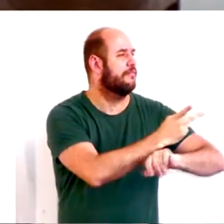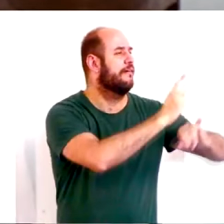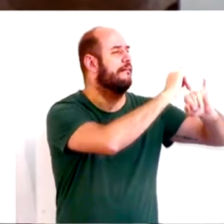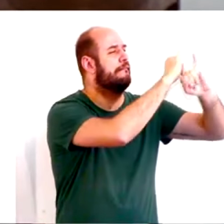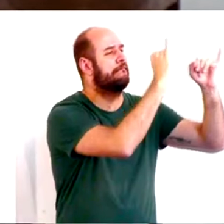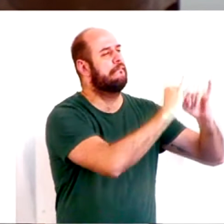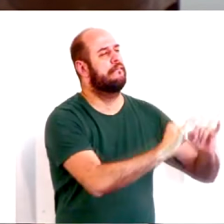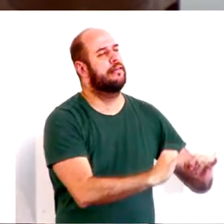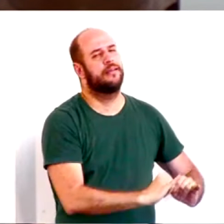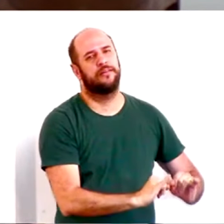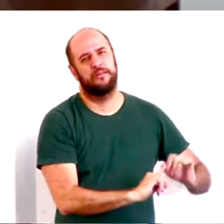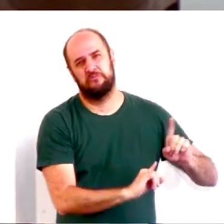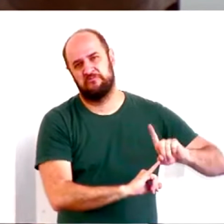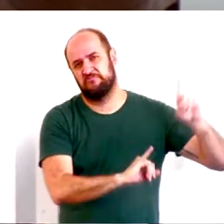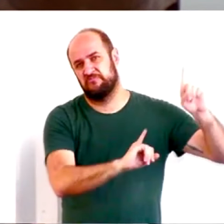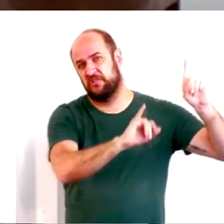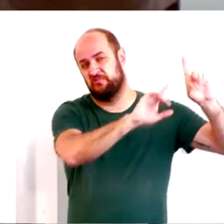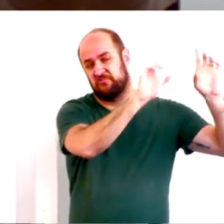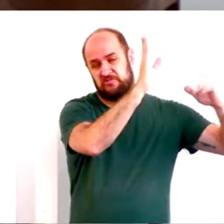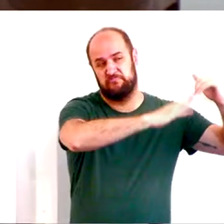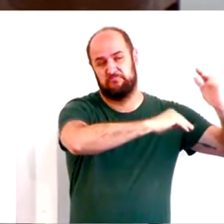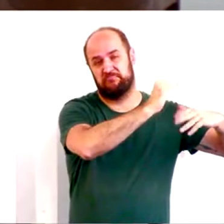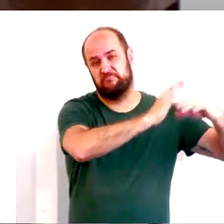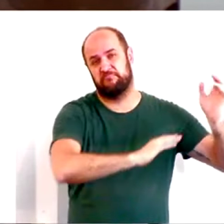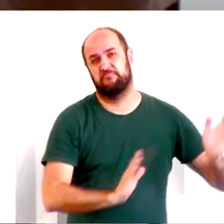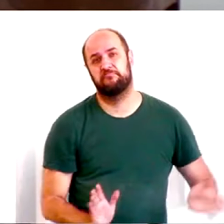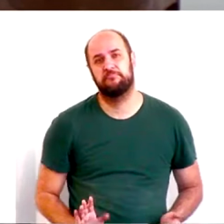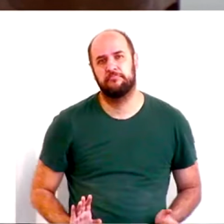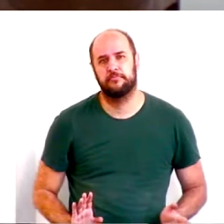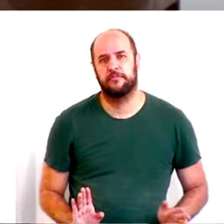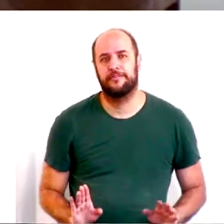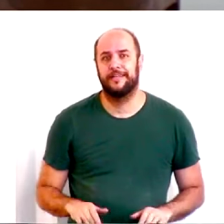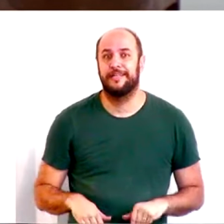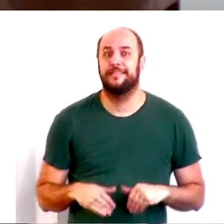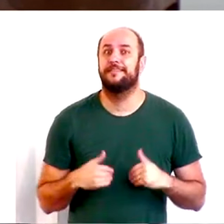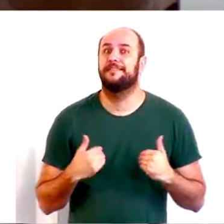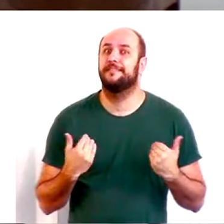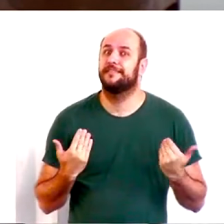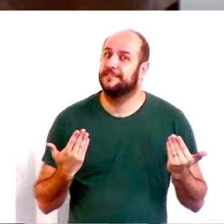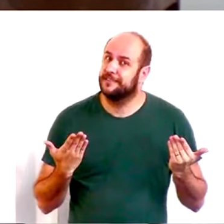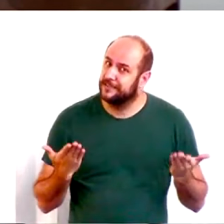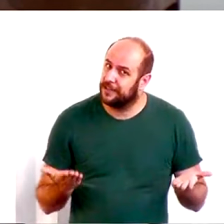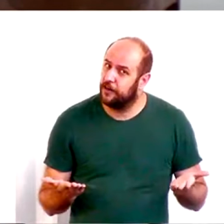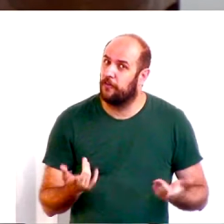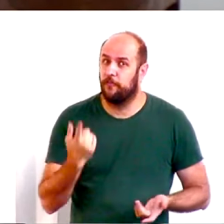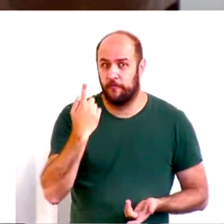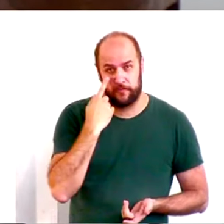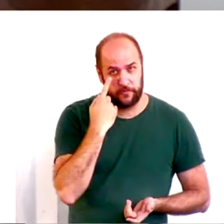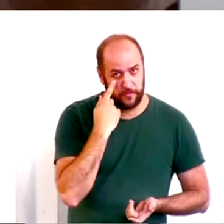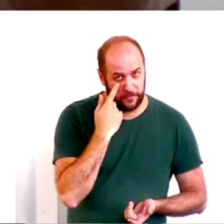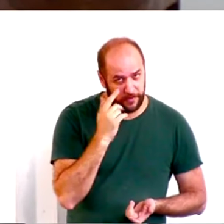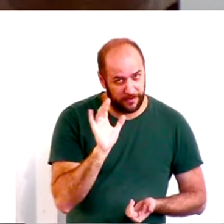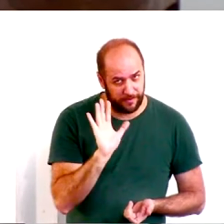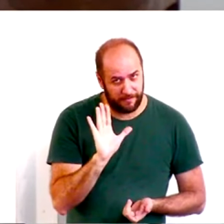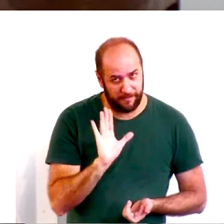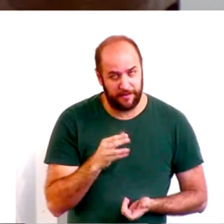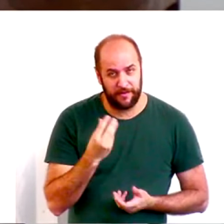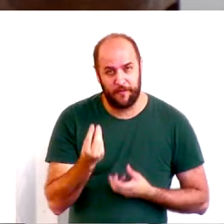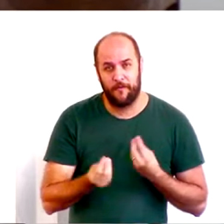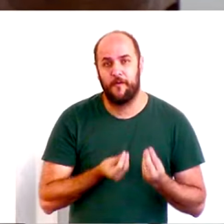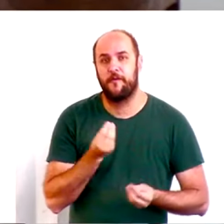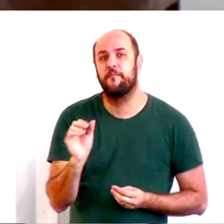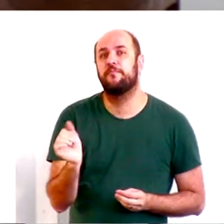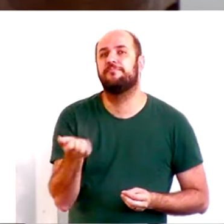Deuses os deuses criados e Então meus irmãos Vejam só como é que isso